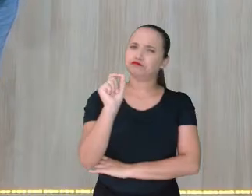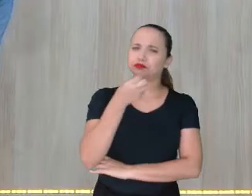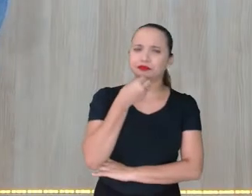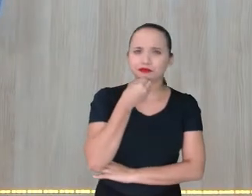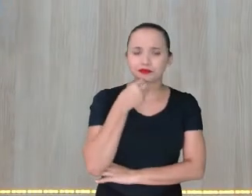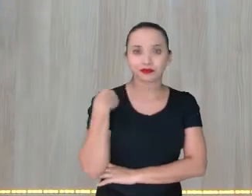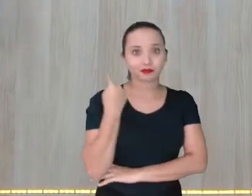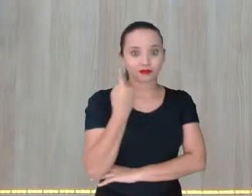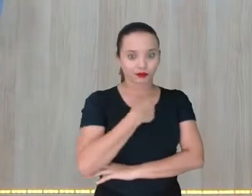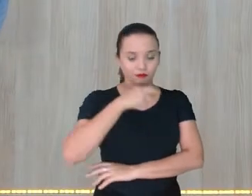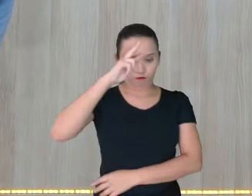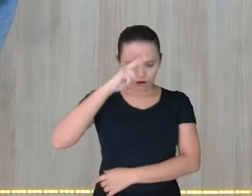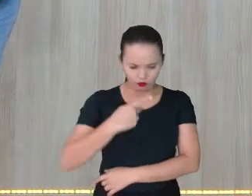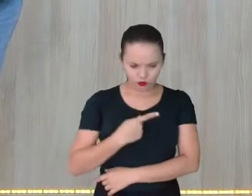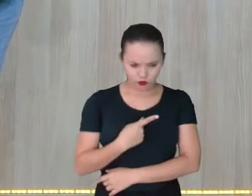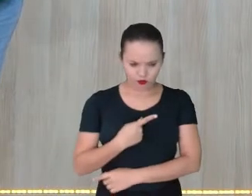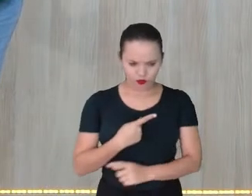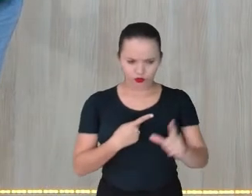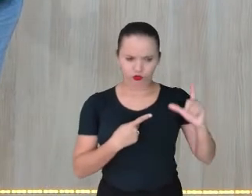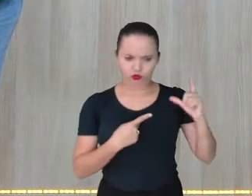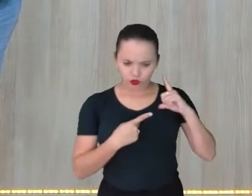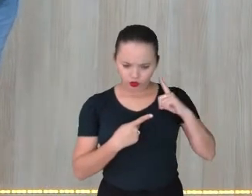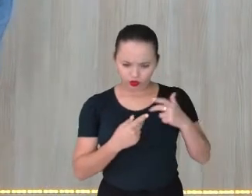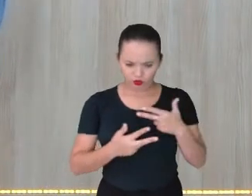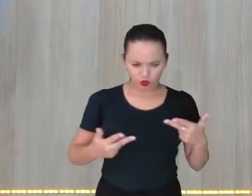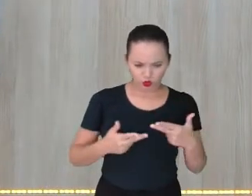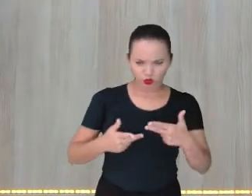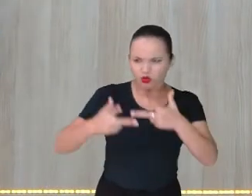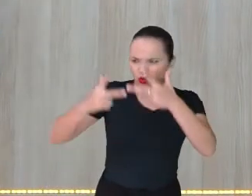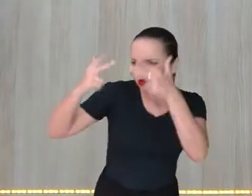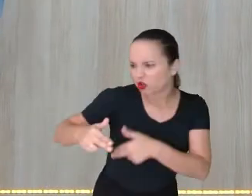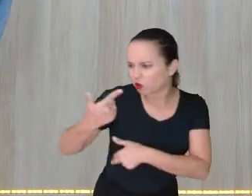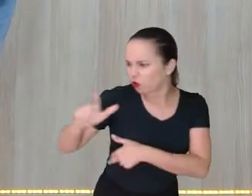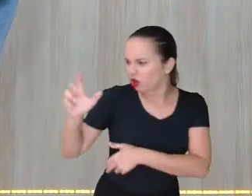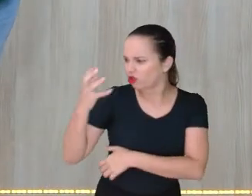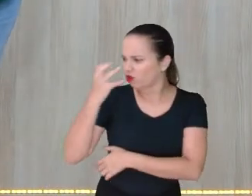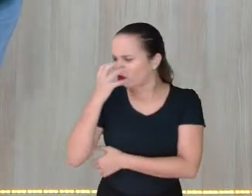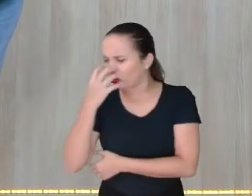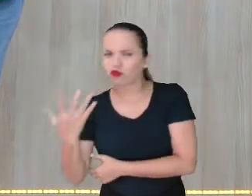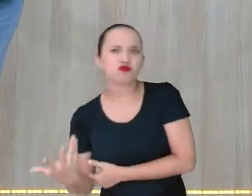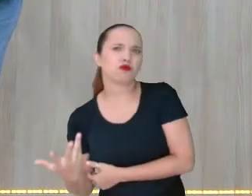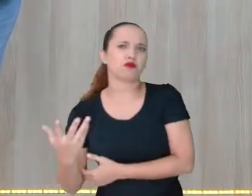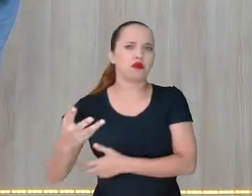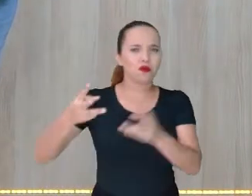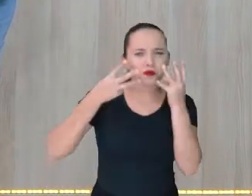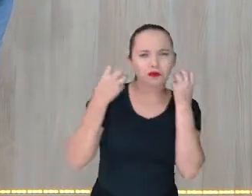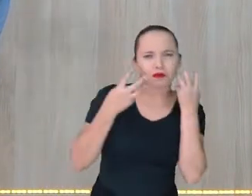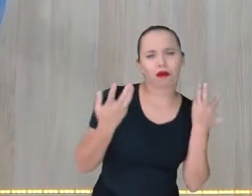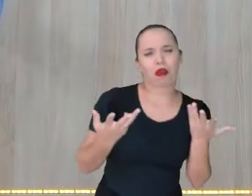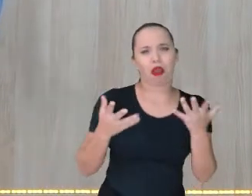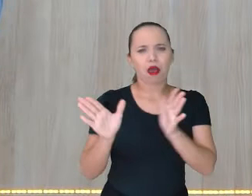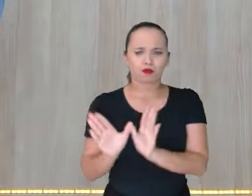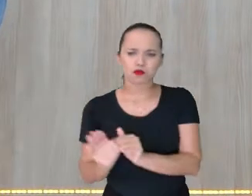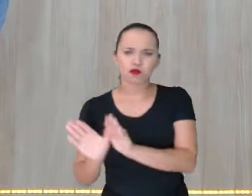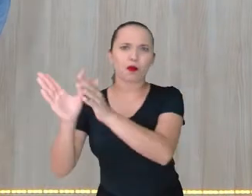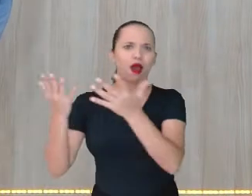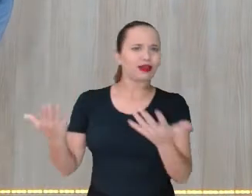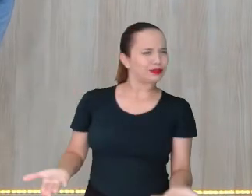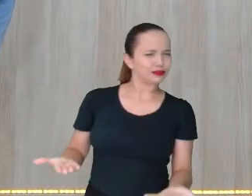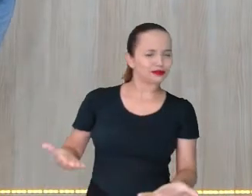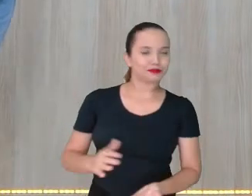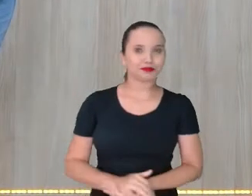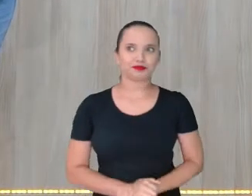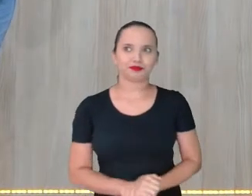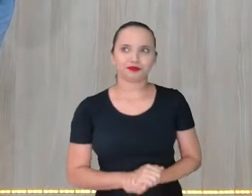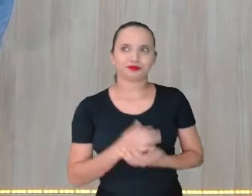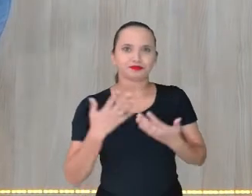nós seres humanos, nós temos algo em comum com os cachorrinhos que a gente cria, os gatinhos, os pássaros, né?